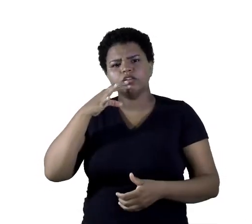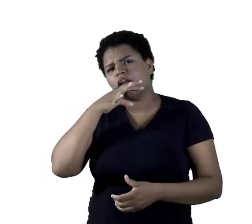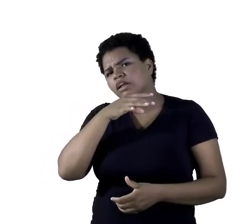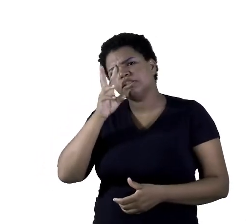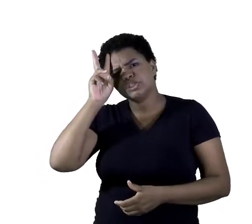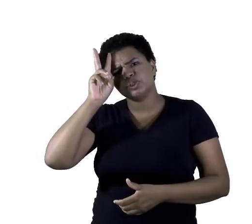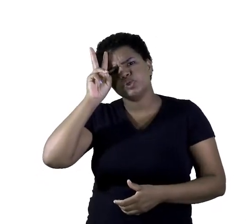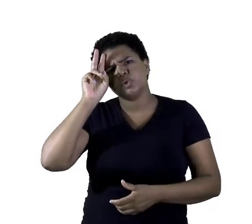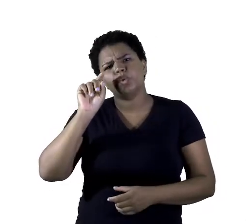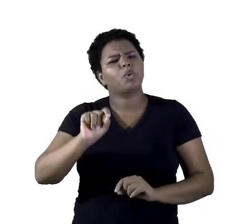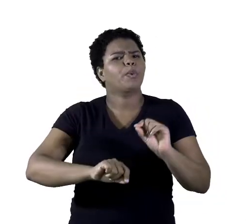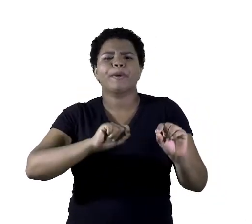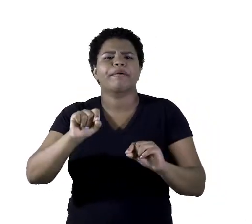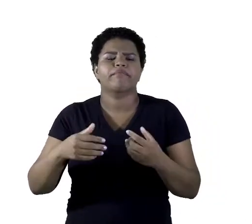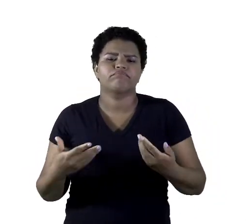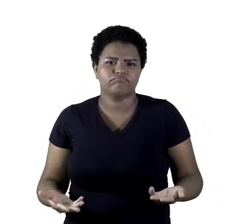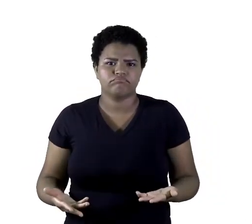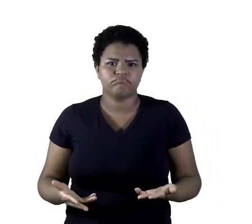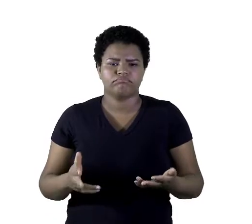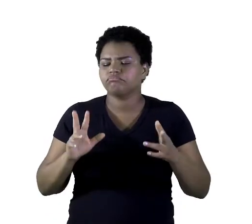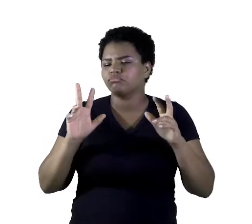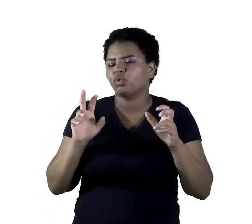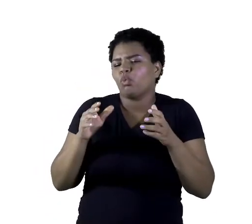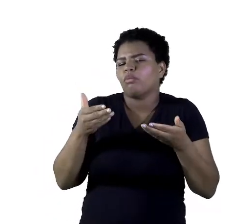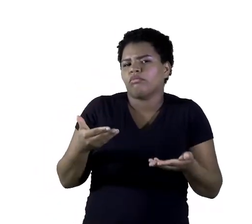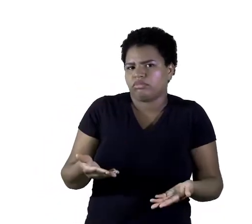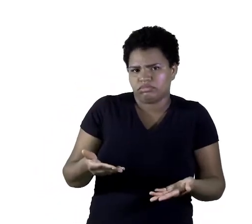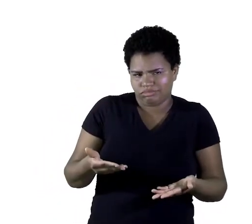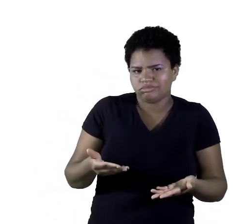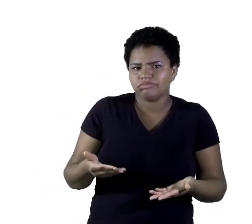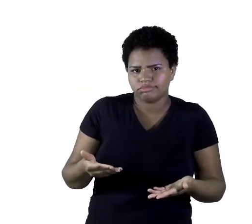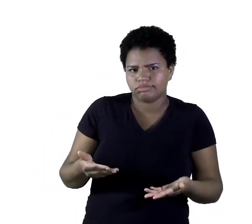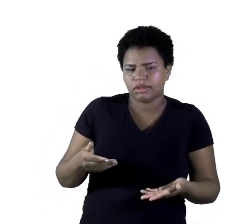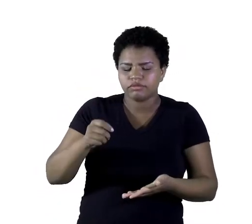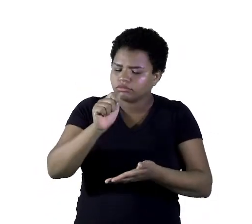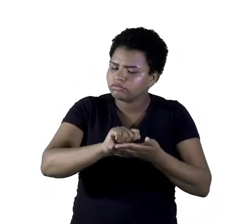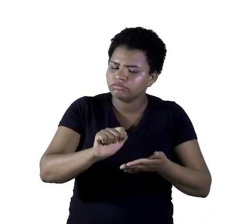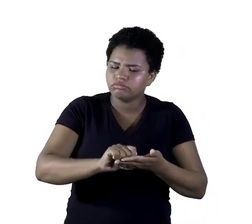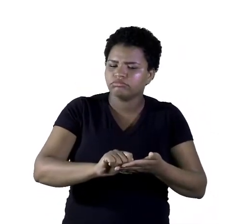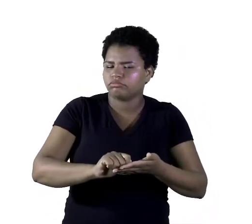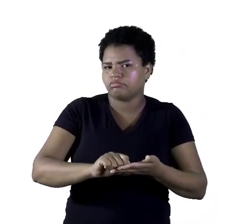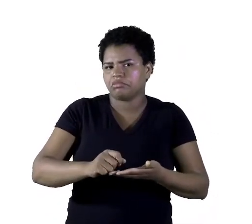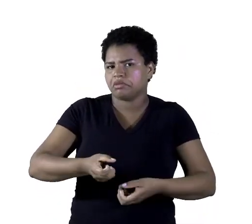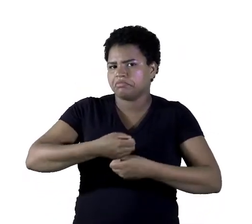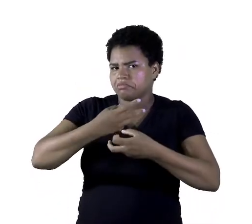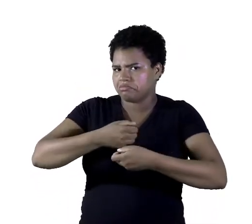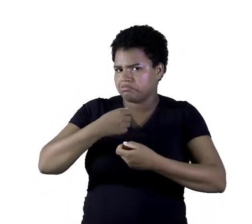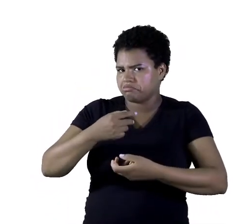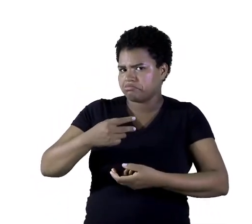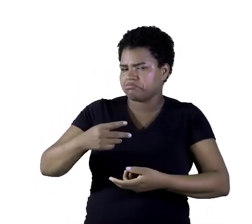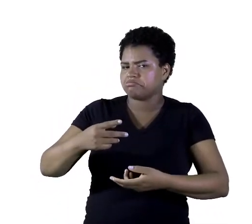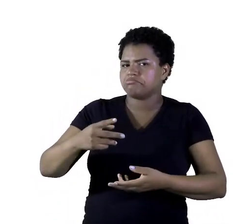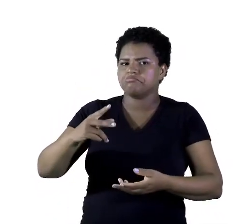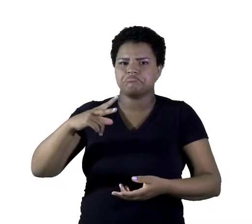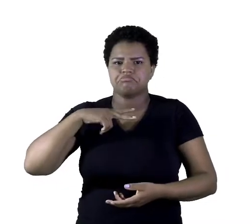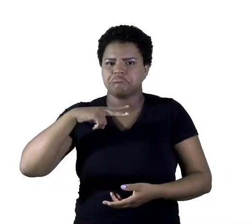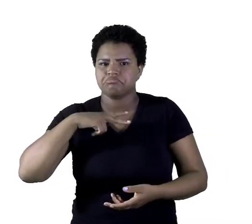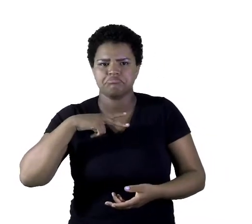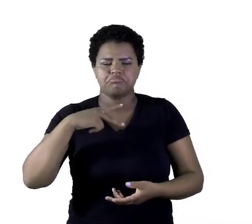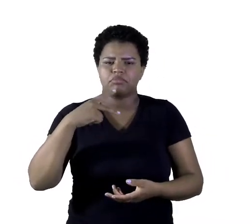sua. Você, quando lê o texto, você, quando lê o diálogo do Pluft e sua mãe,